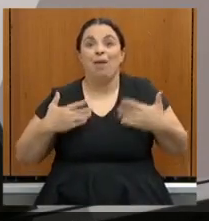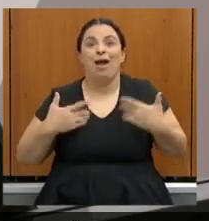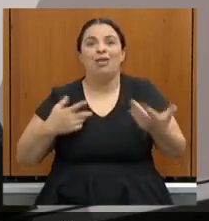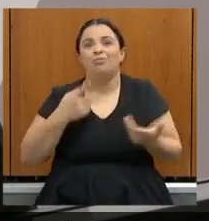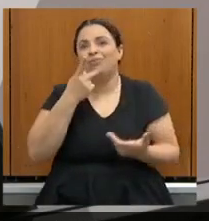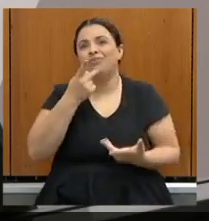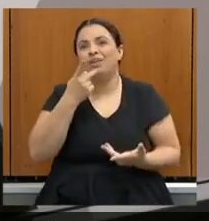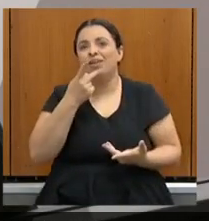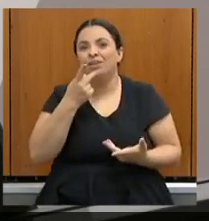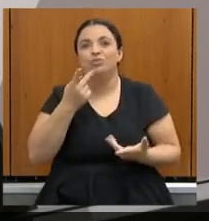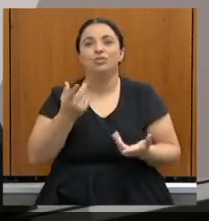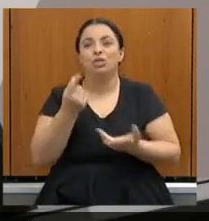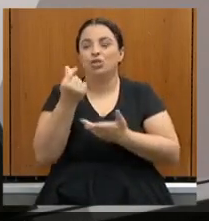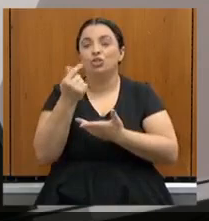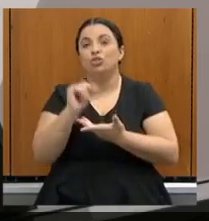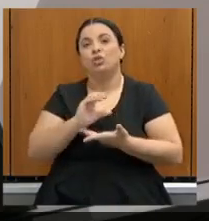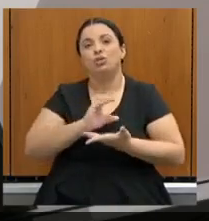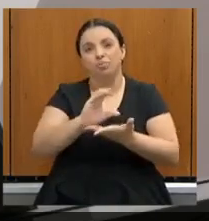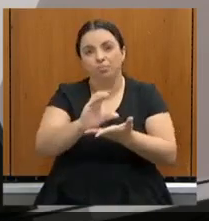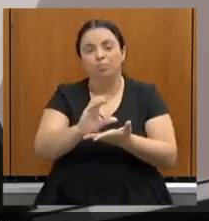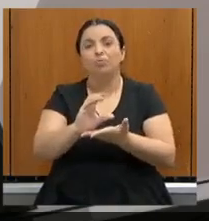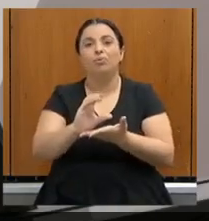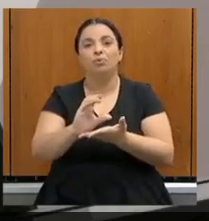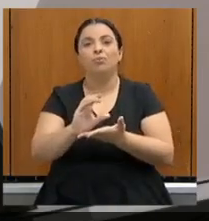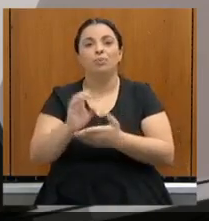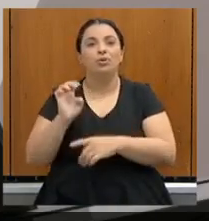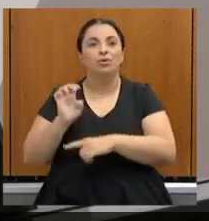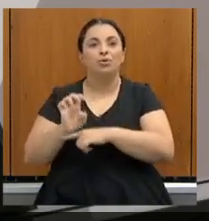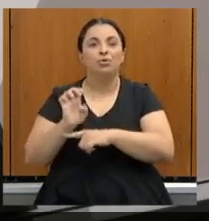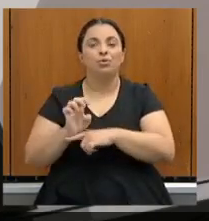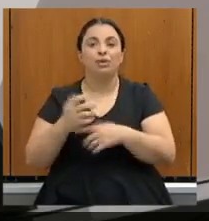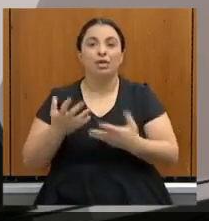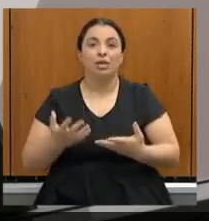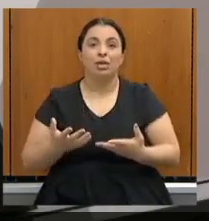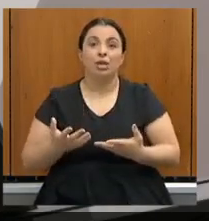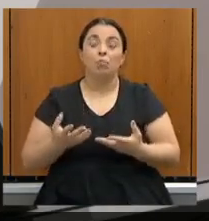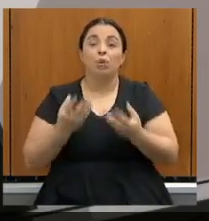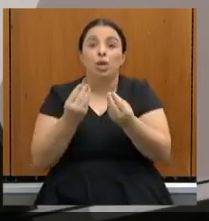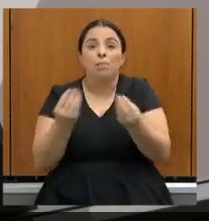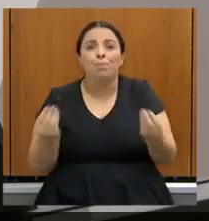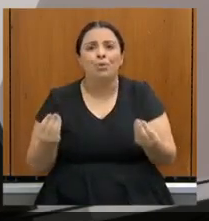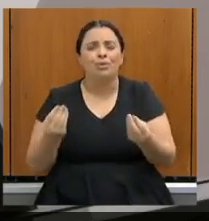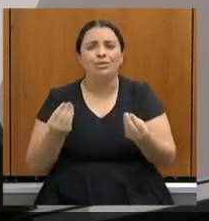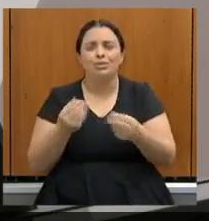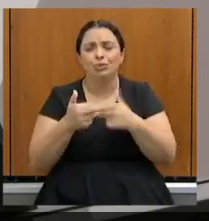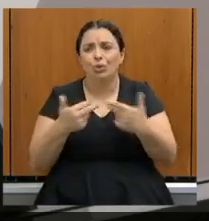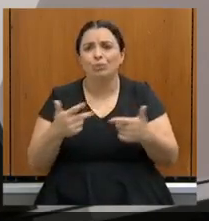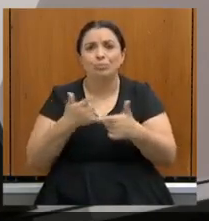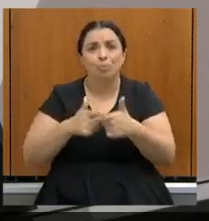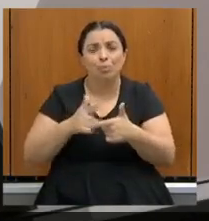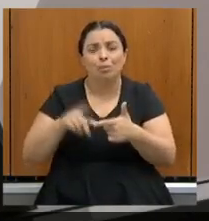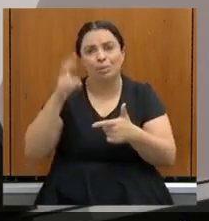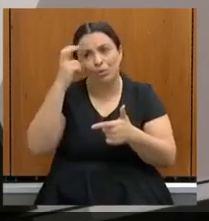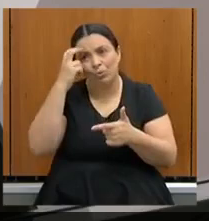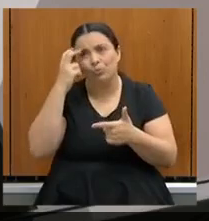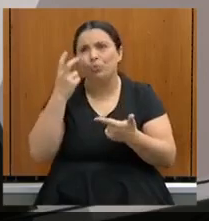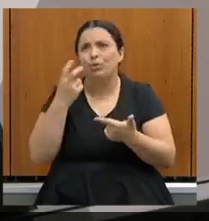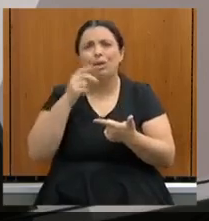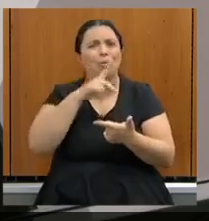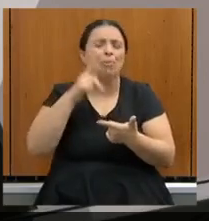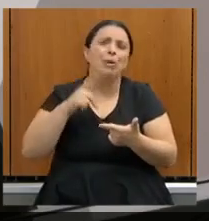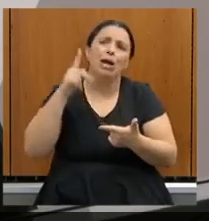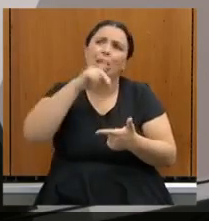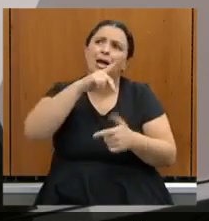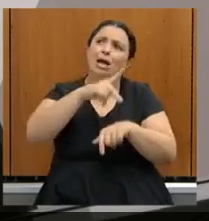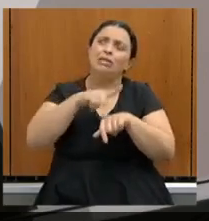públicos, porque, se não, gente, a gente, e muito da cultura, dos problemas da cultura nacional, que a gente vem vivendo,